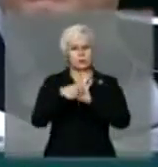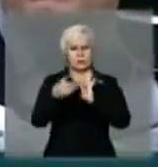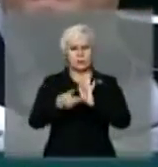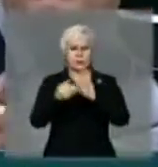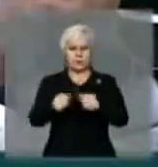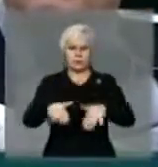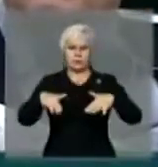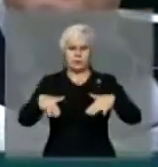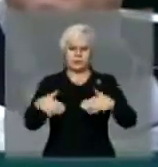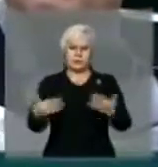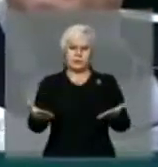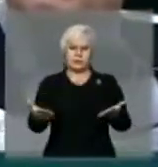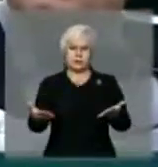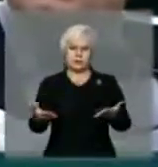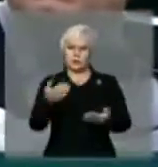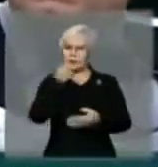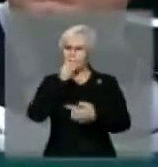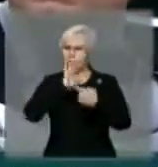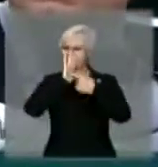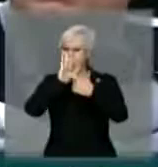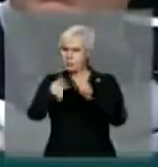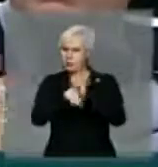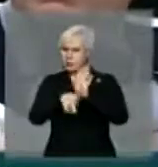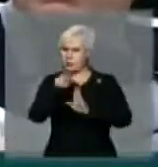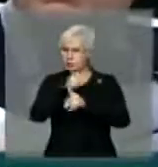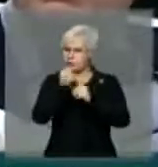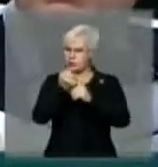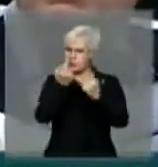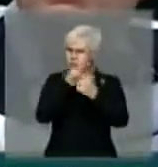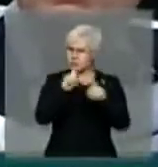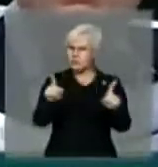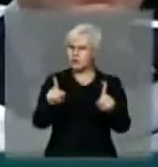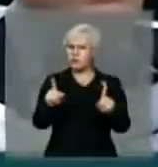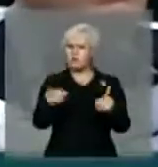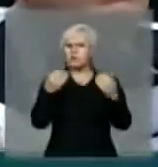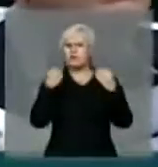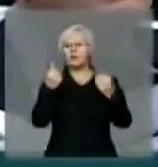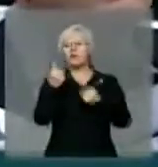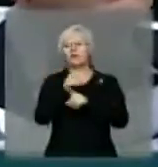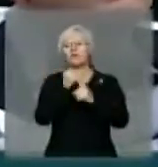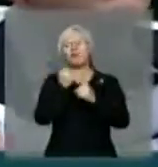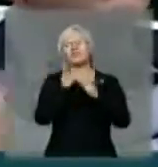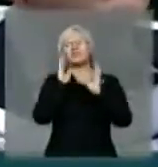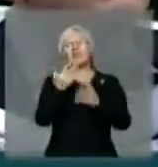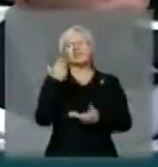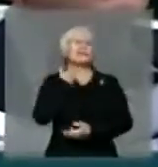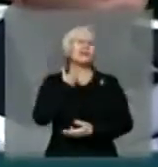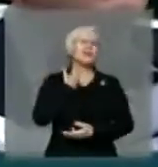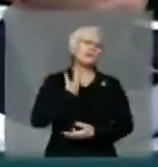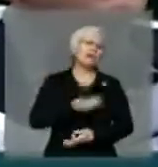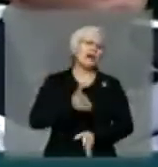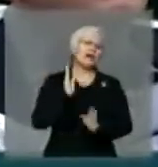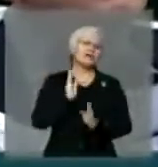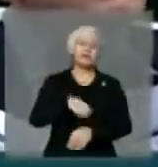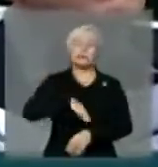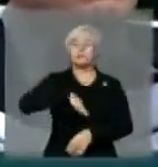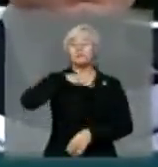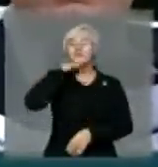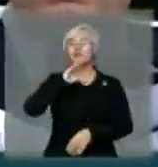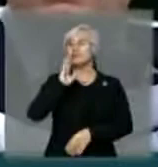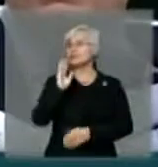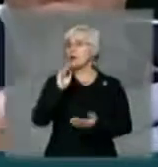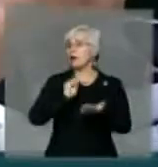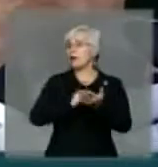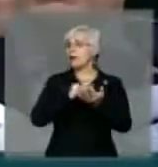Câmara, e que não é uma boa imagem que passa para a sociedade, uma sociedade que já está cansada, já está irritada, já está